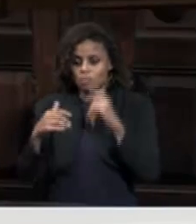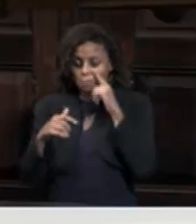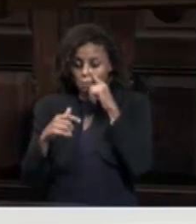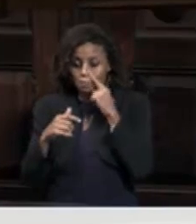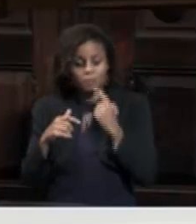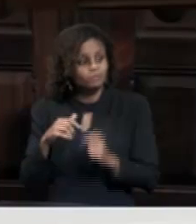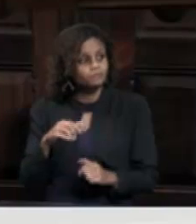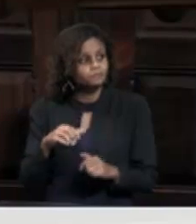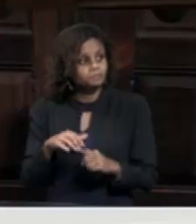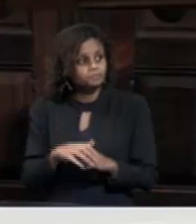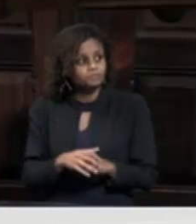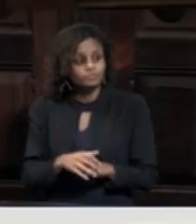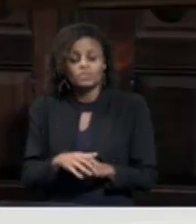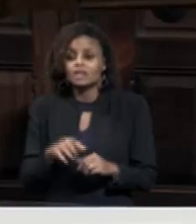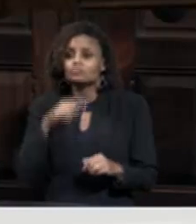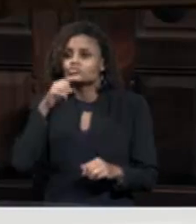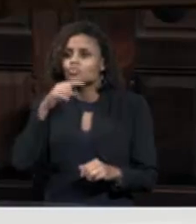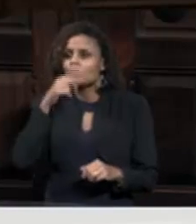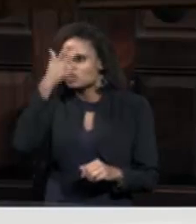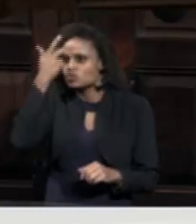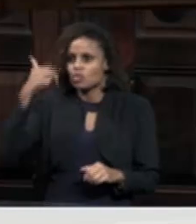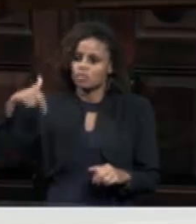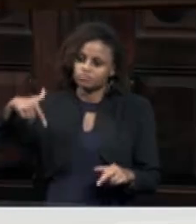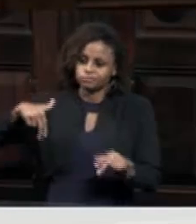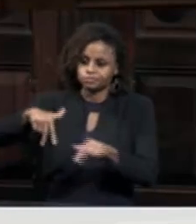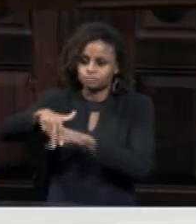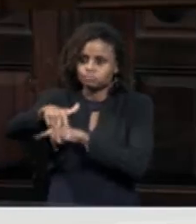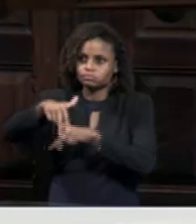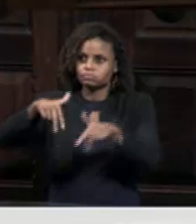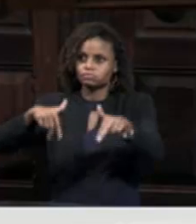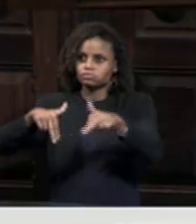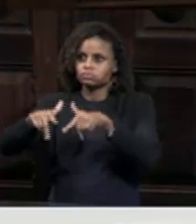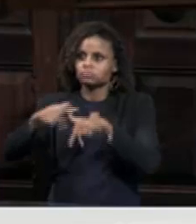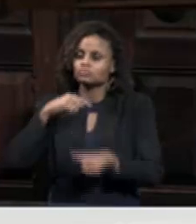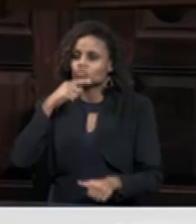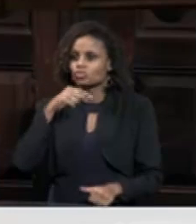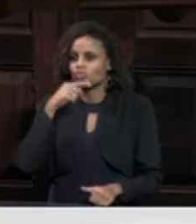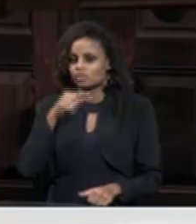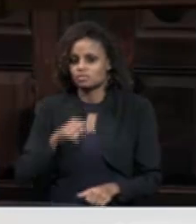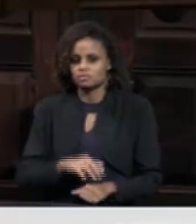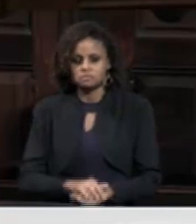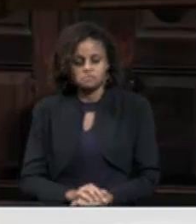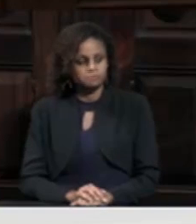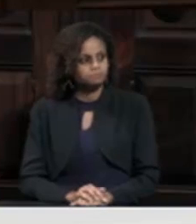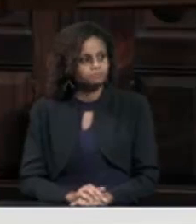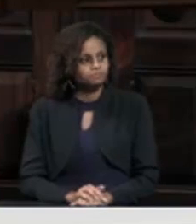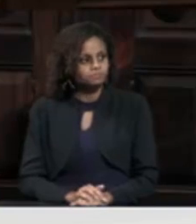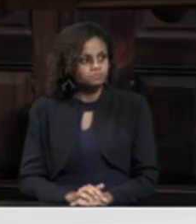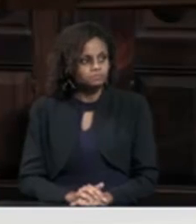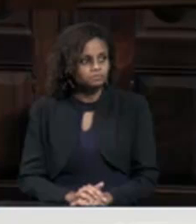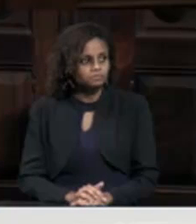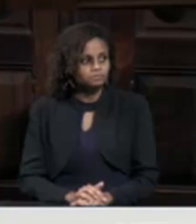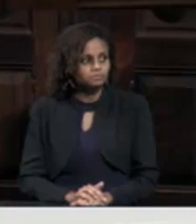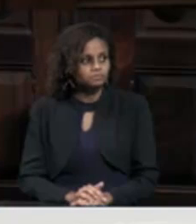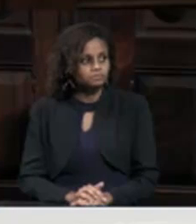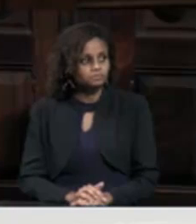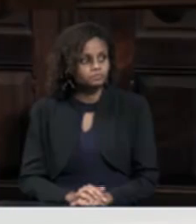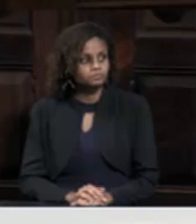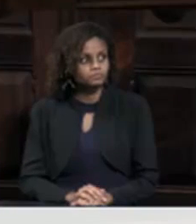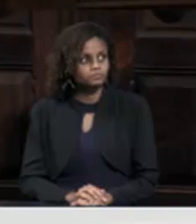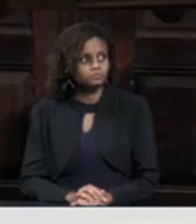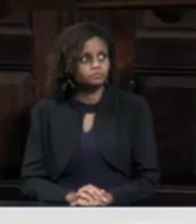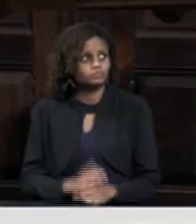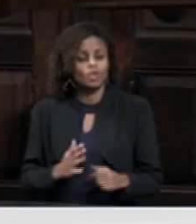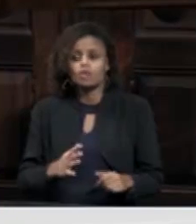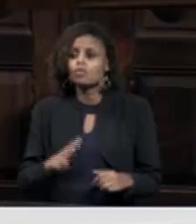e impedem o trânsito de moradores e pedestres. Não são raros os